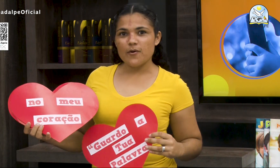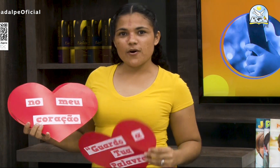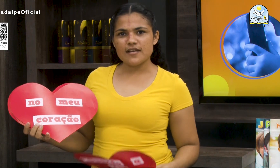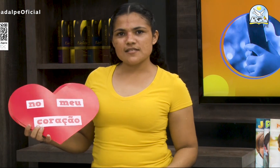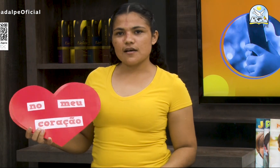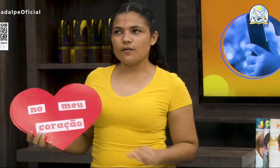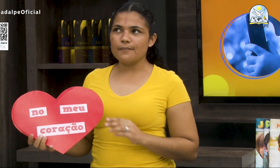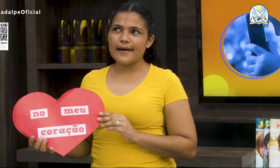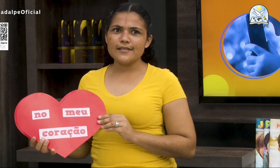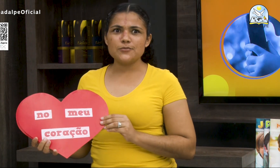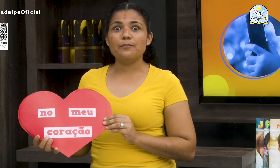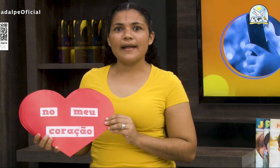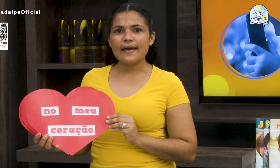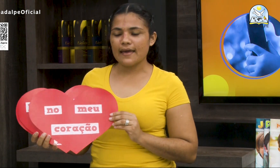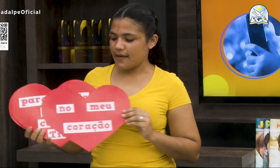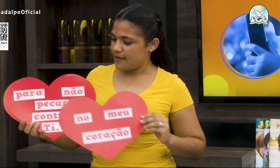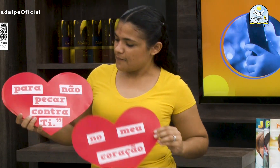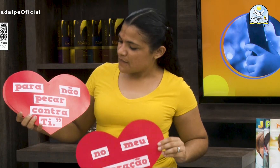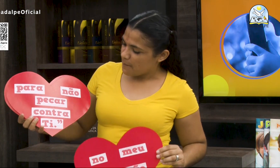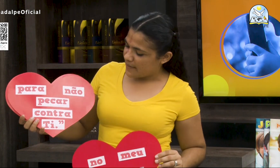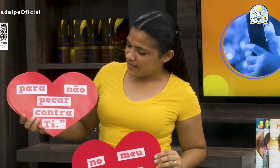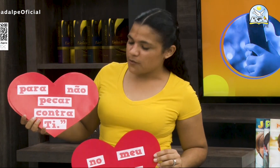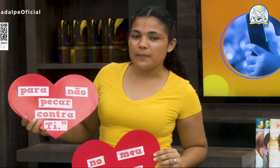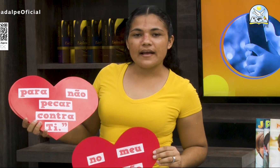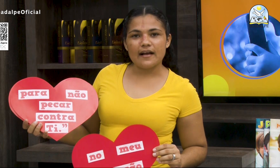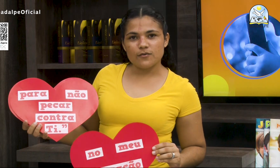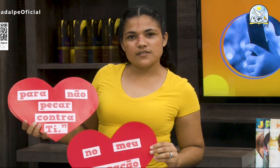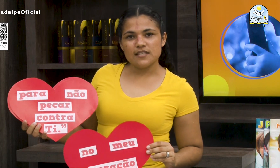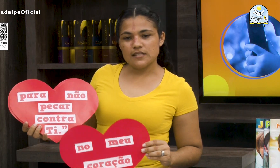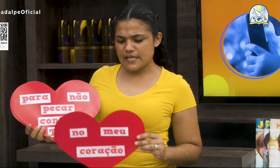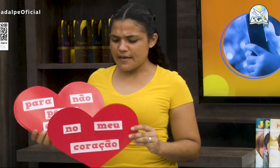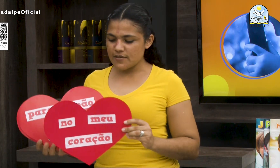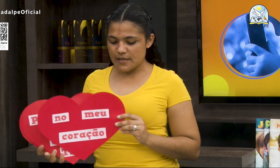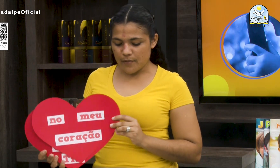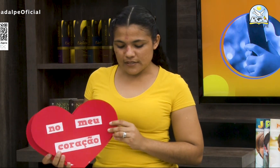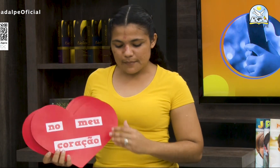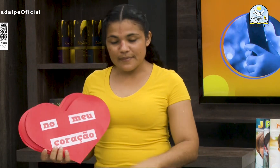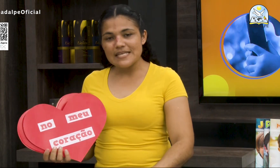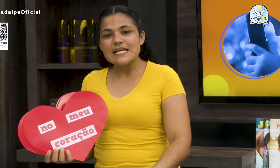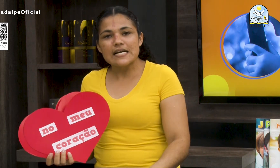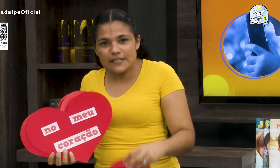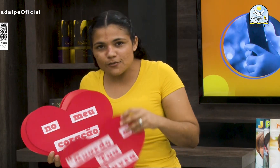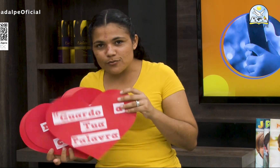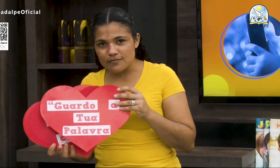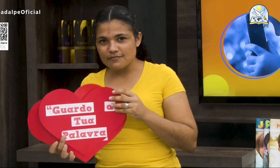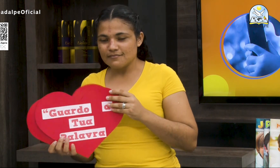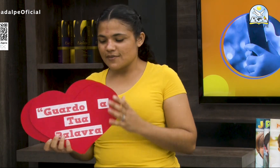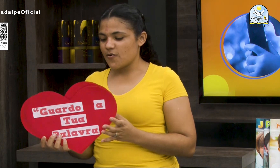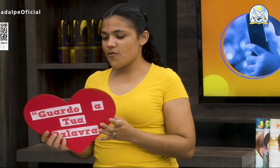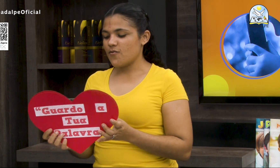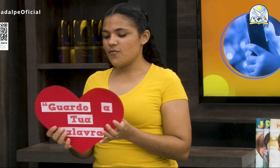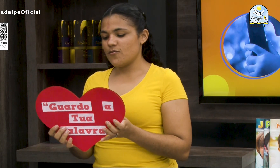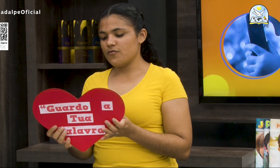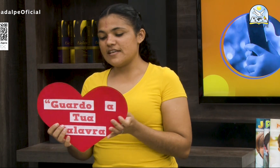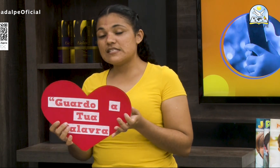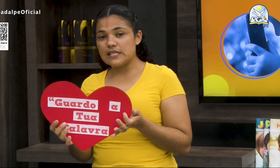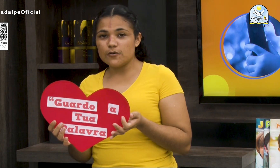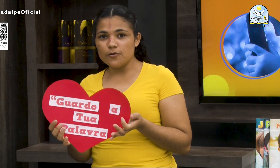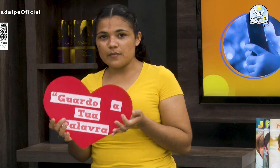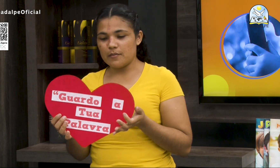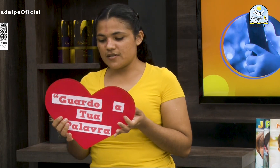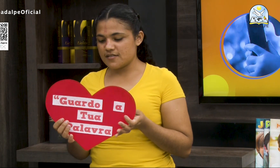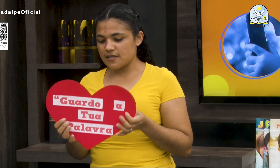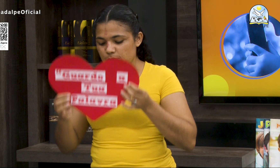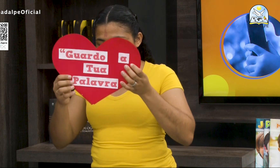No meu coração. Mas pra quê? Para não pecar contra ti. E aí você pode ir brincando com o